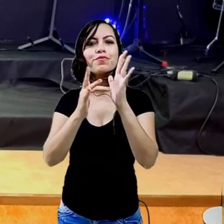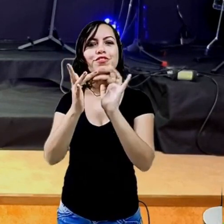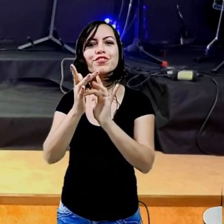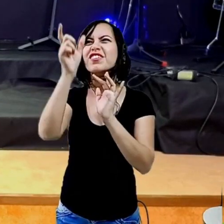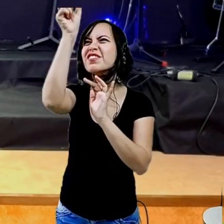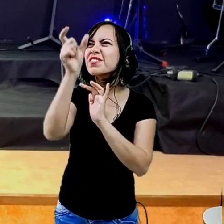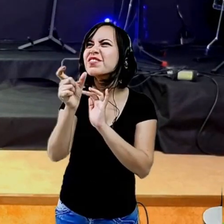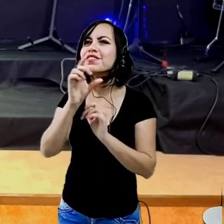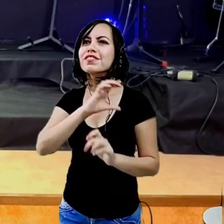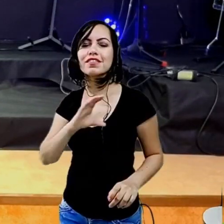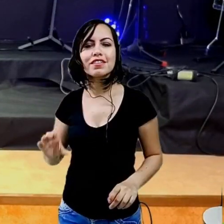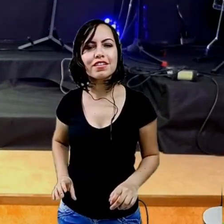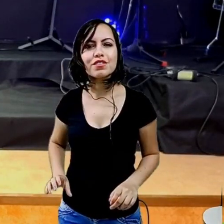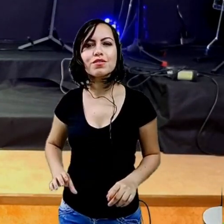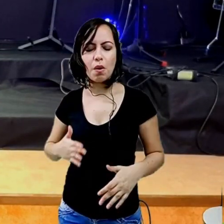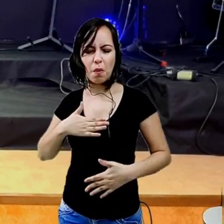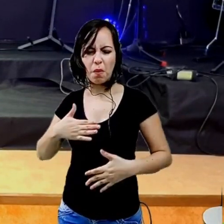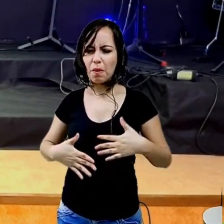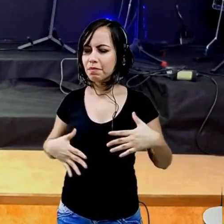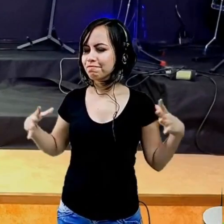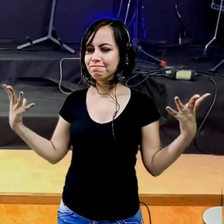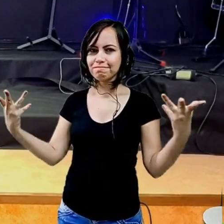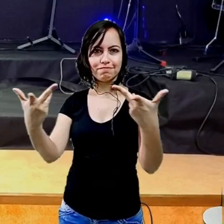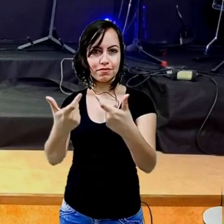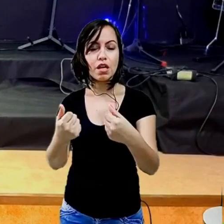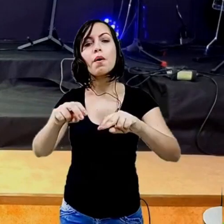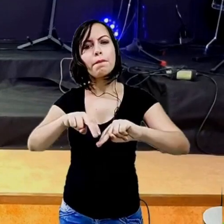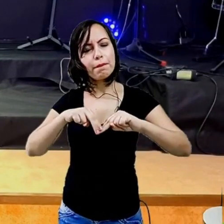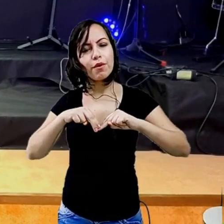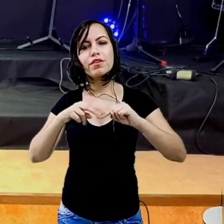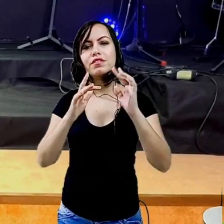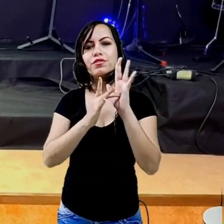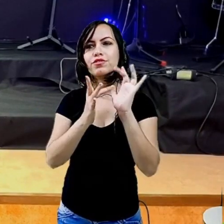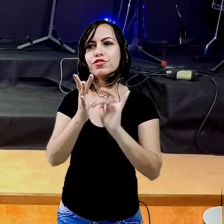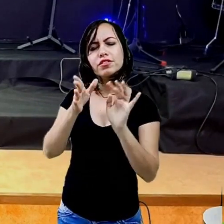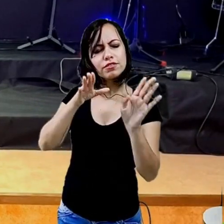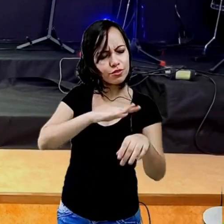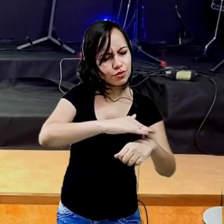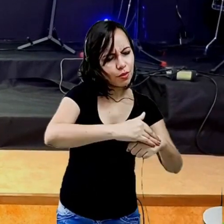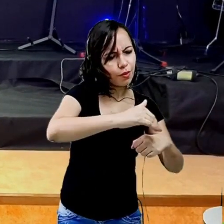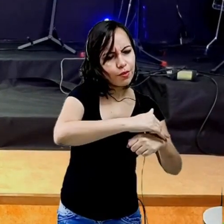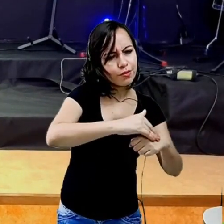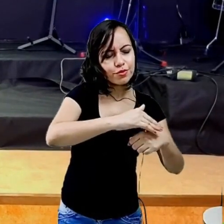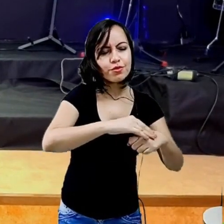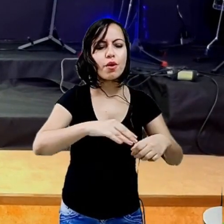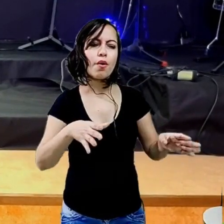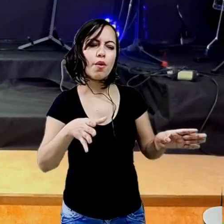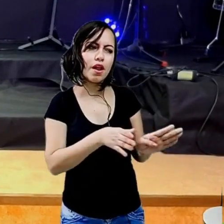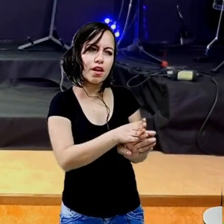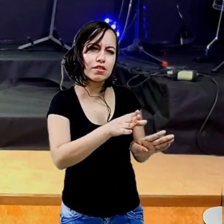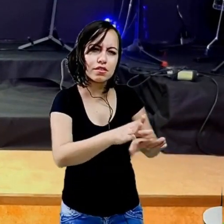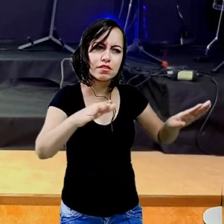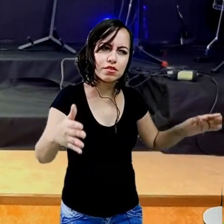no corpo glorioso do Senhor. Por isso, Jesus consola, Jesus exorta os